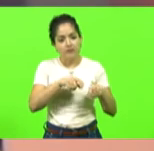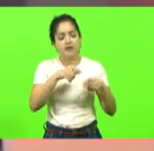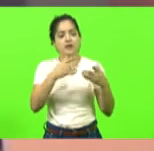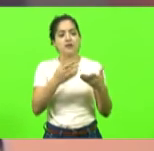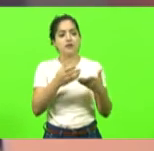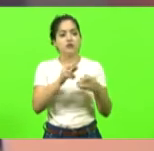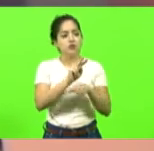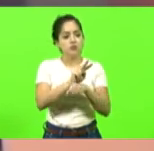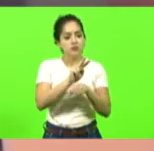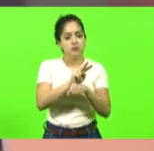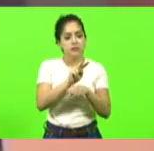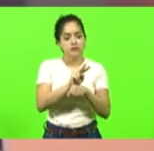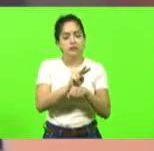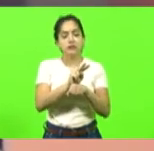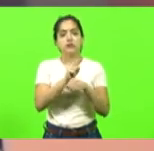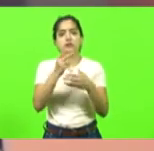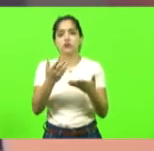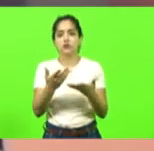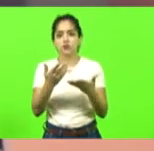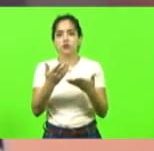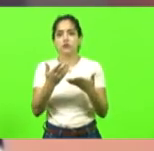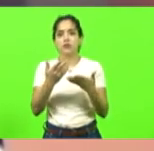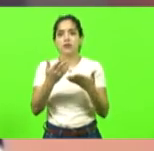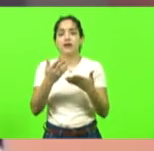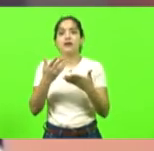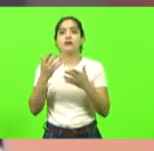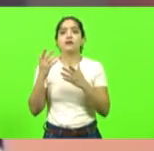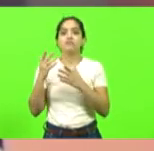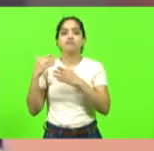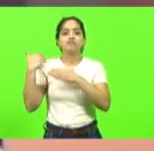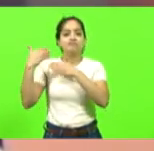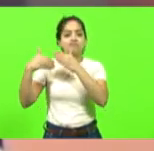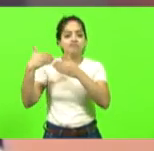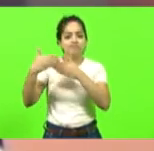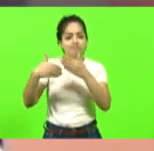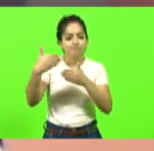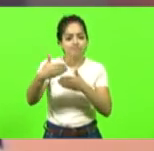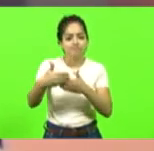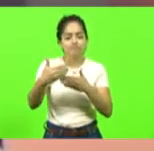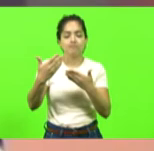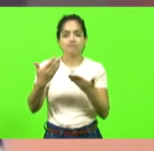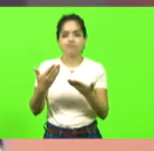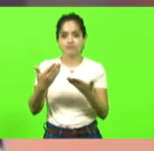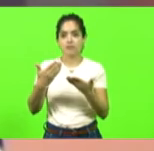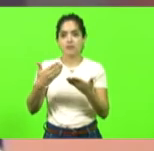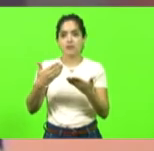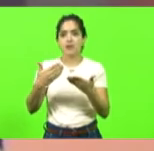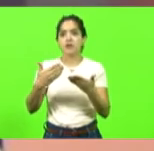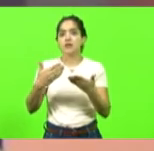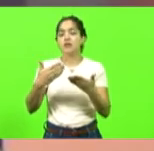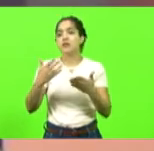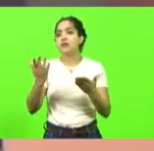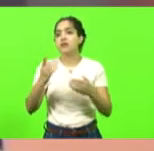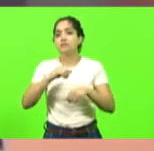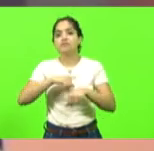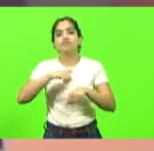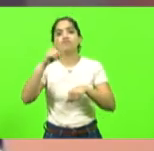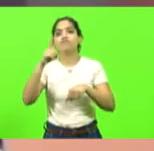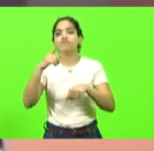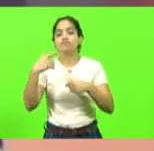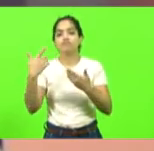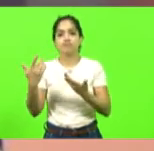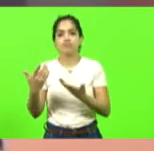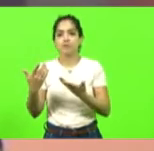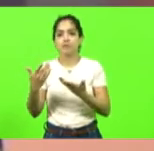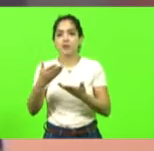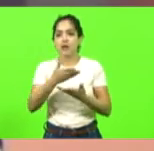memória, construindo gerações e gerações de saberes. E da noite para o dia vem um empreendimento que